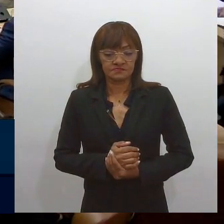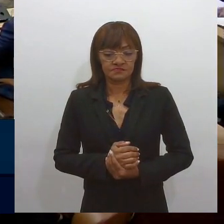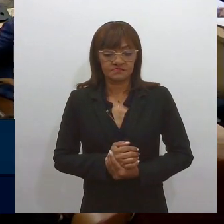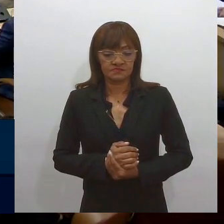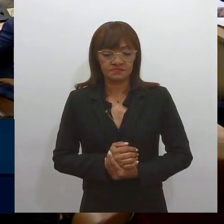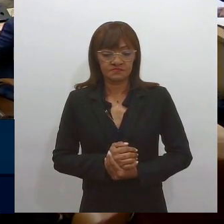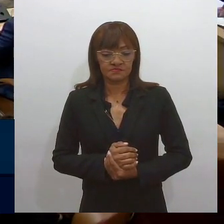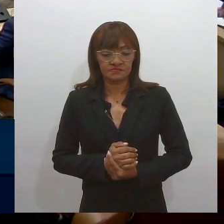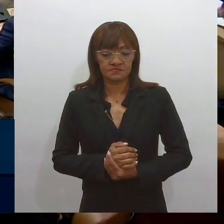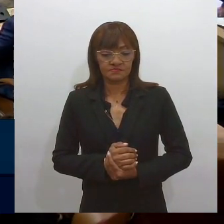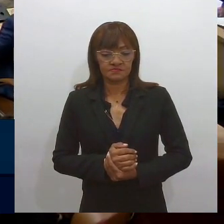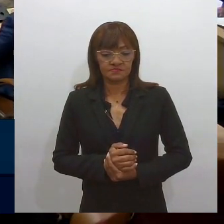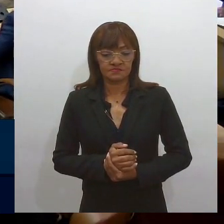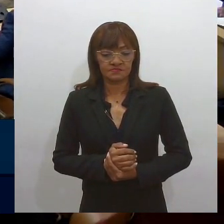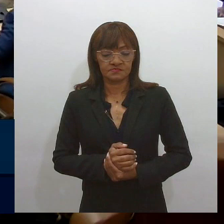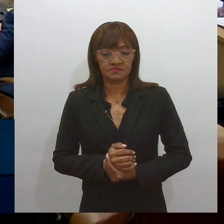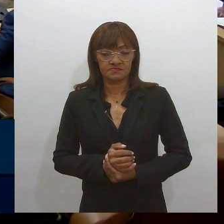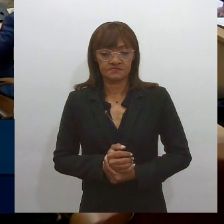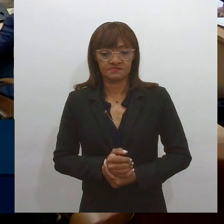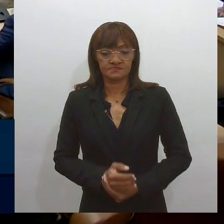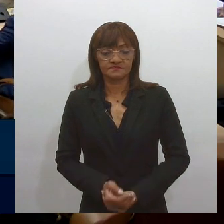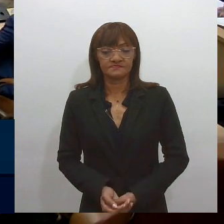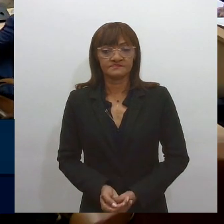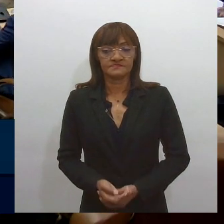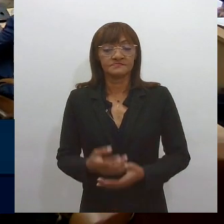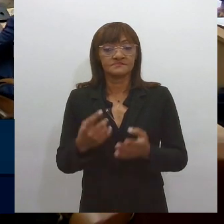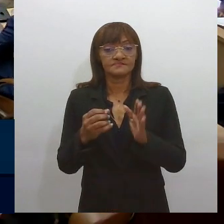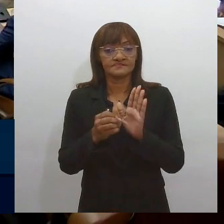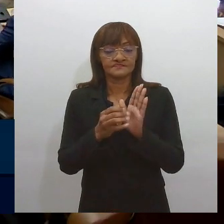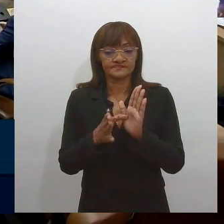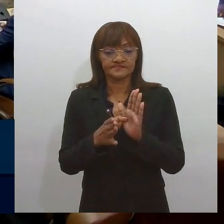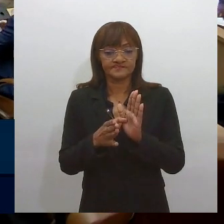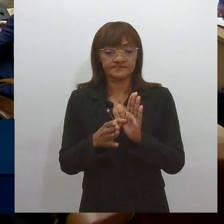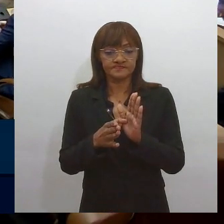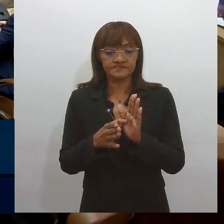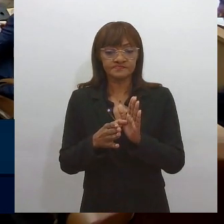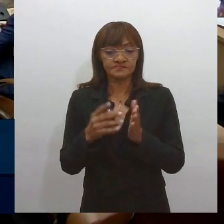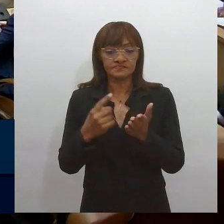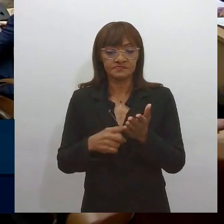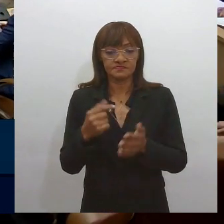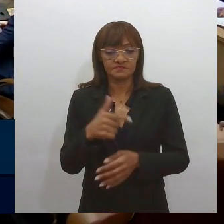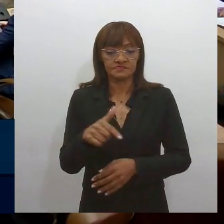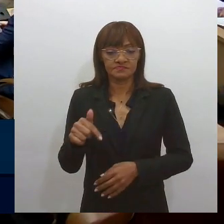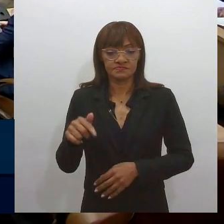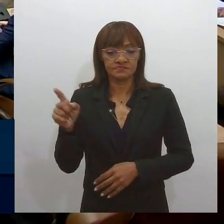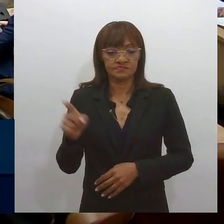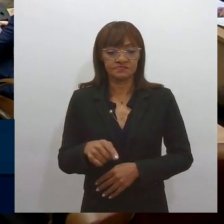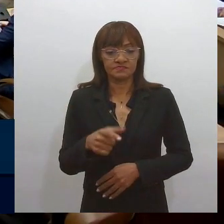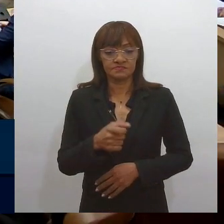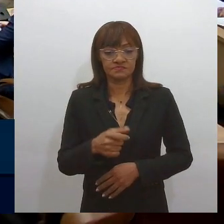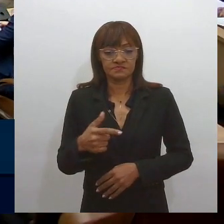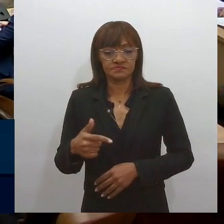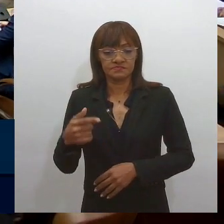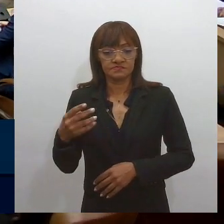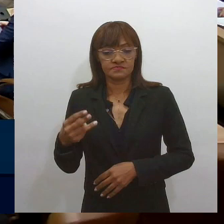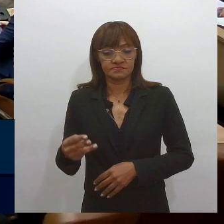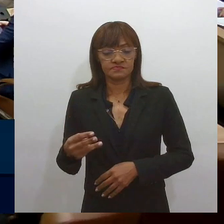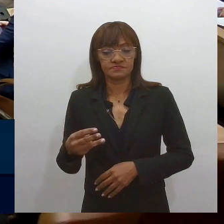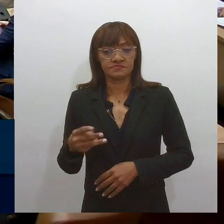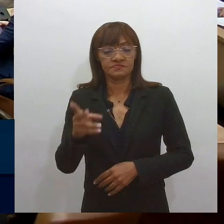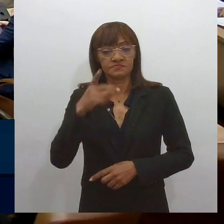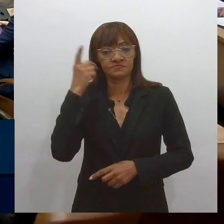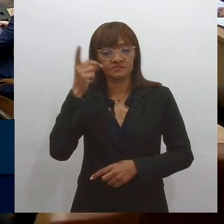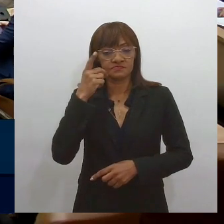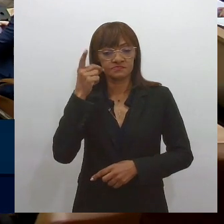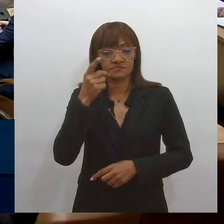de acordo com o requerimento número 27/22 de autoria do deputado Luciano Bispo Nós faremos aqui o grande